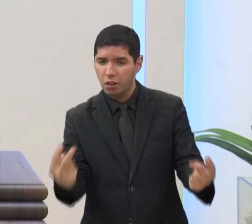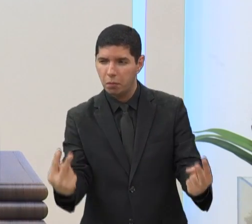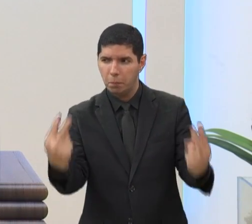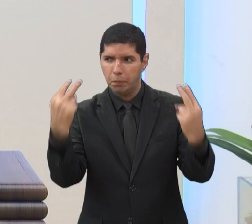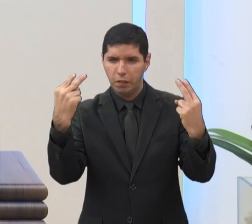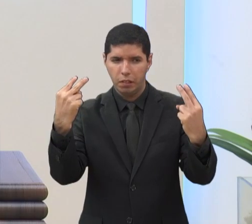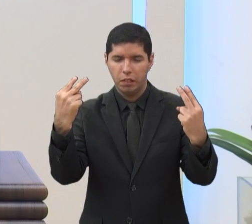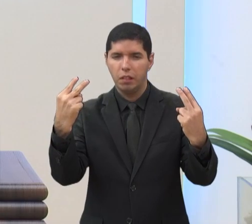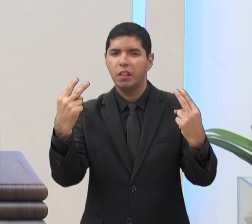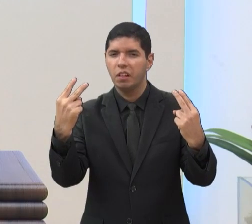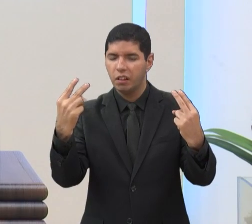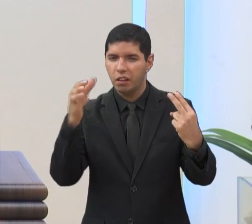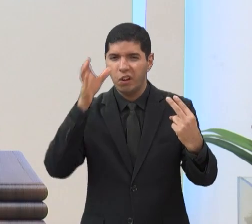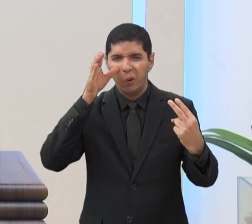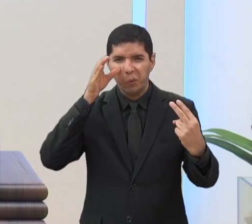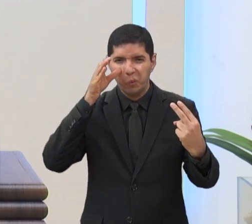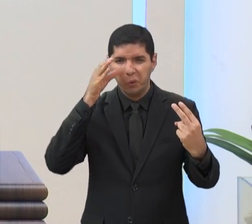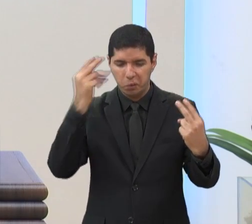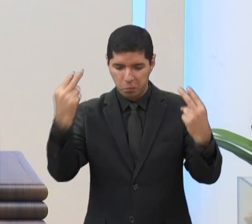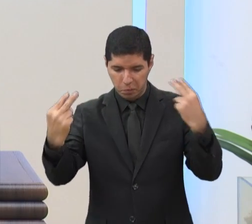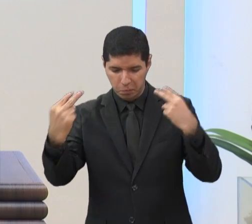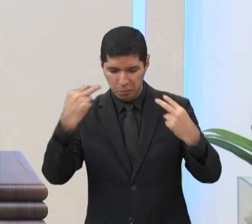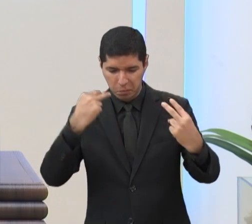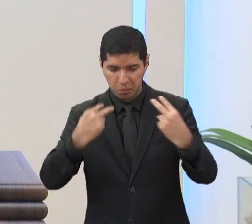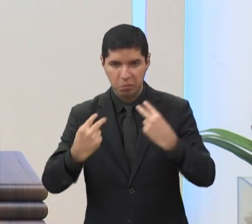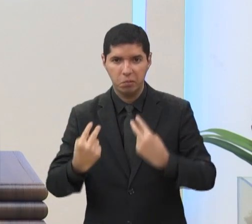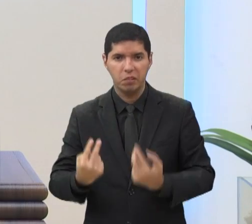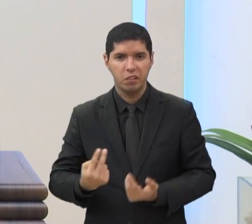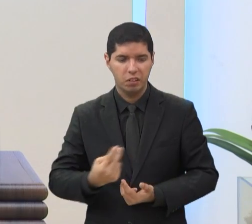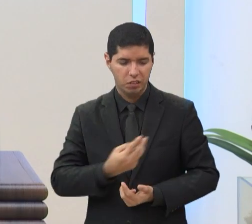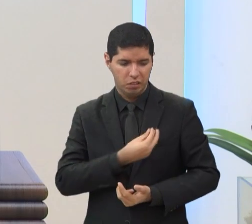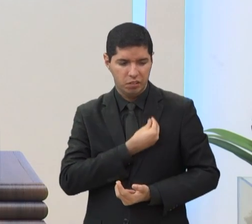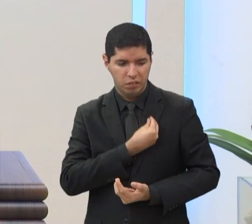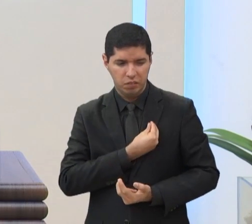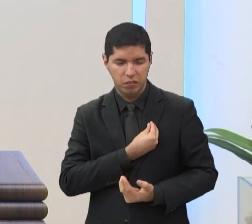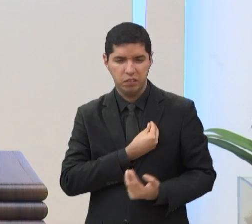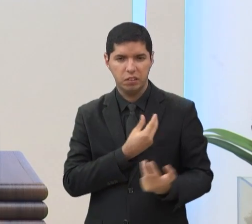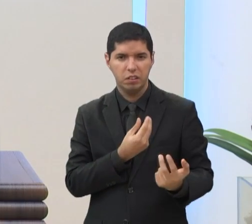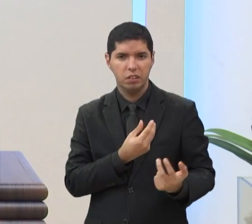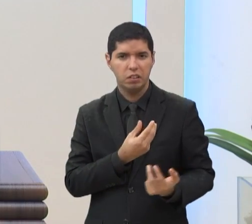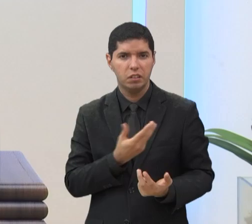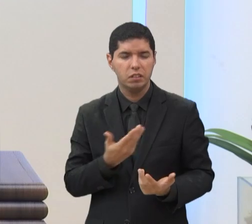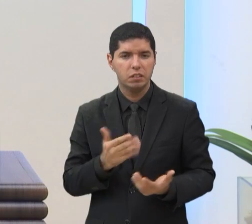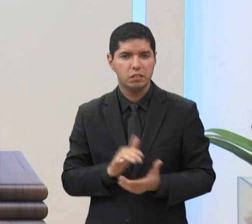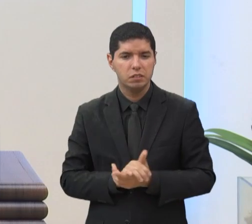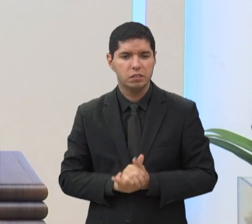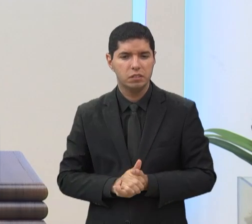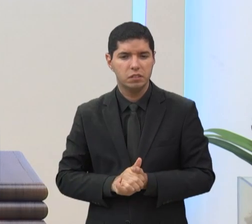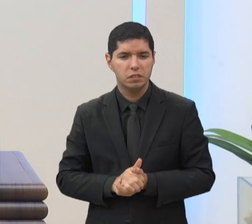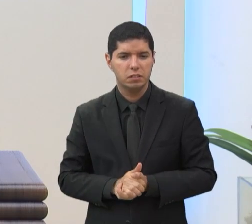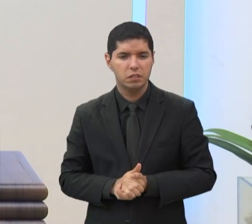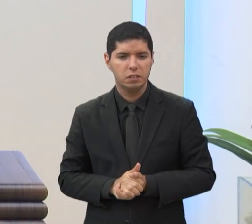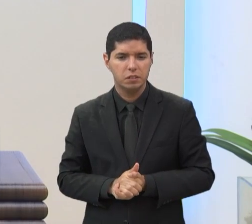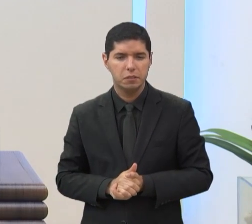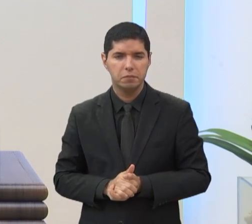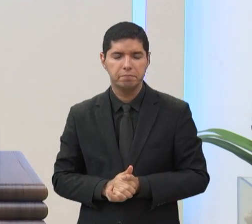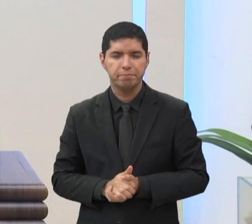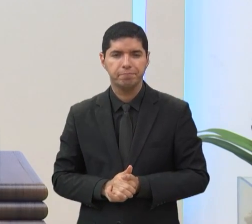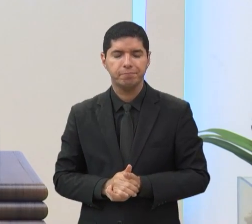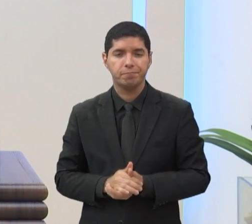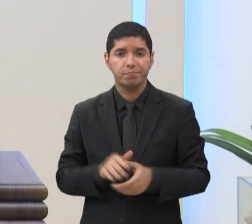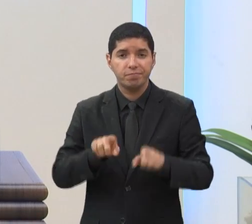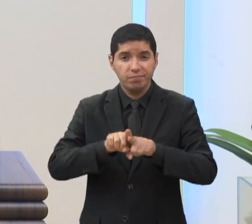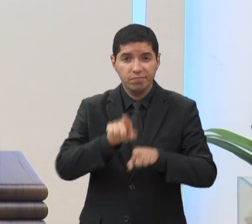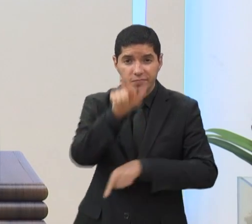Quem sabe alguém tem olhado para você somente com um